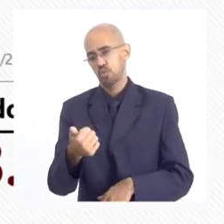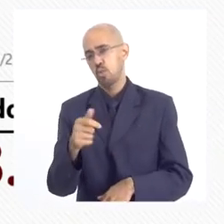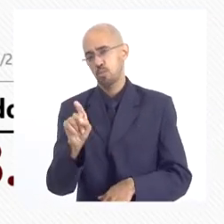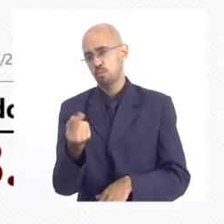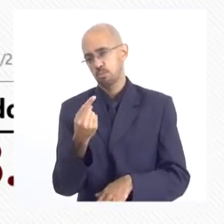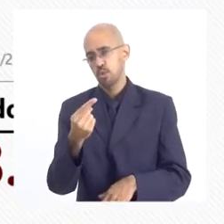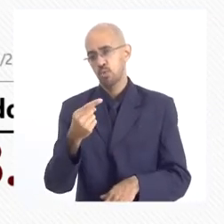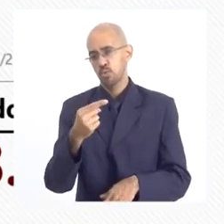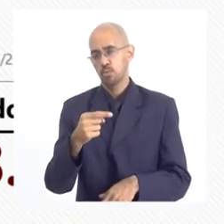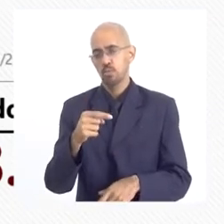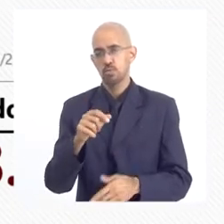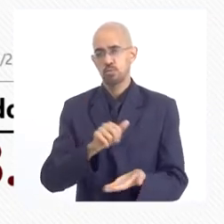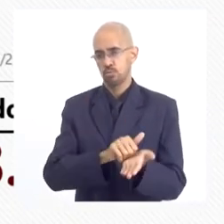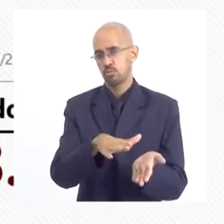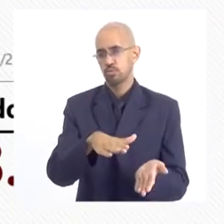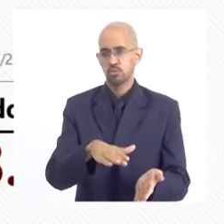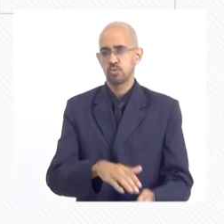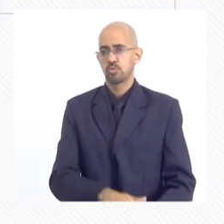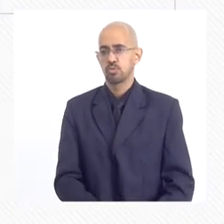Tá.